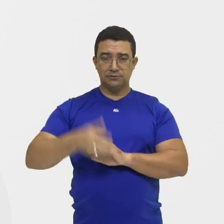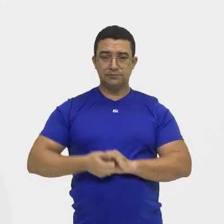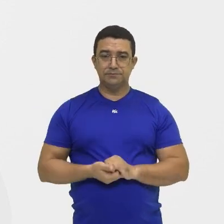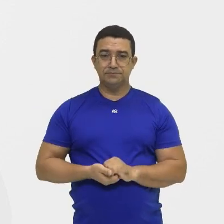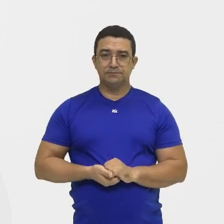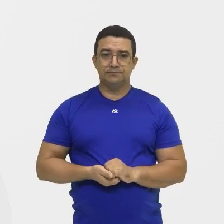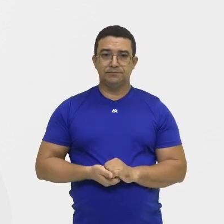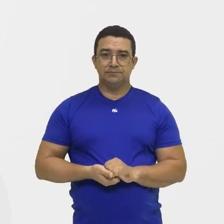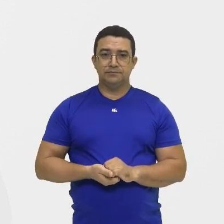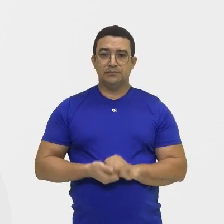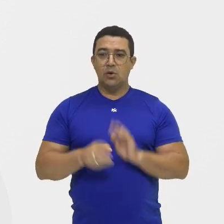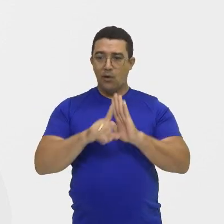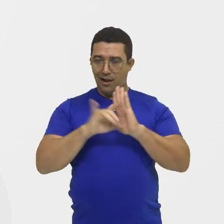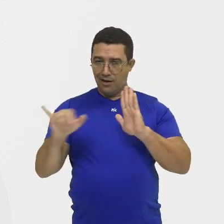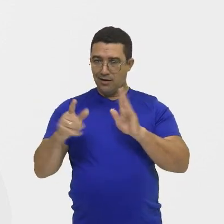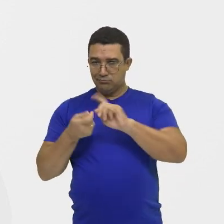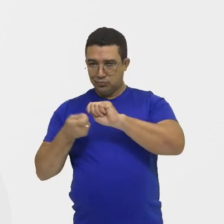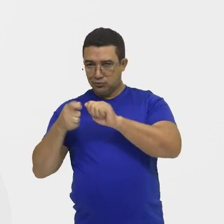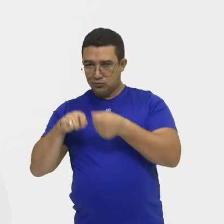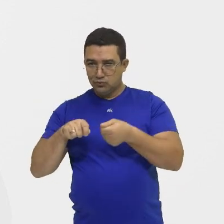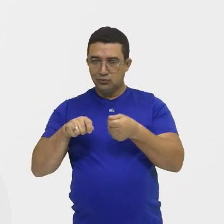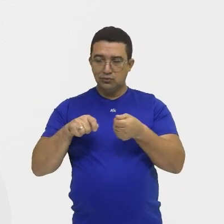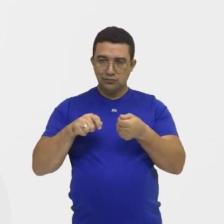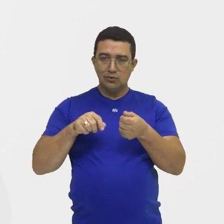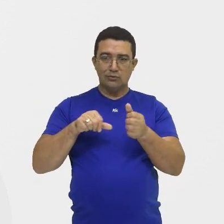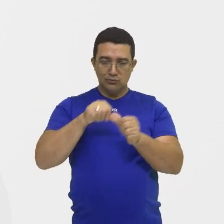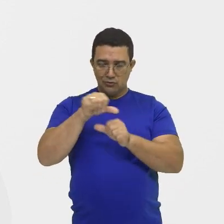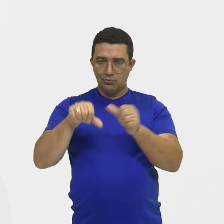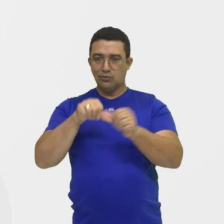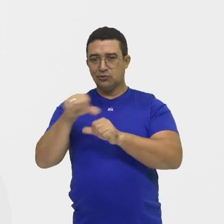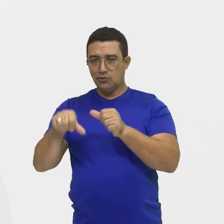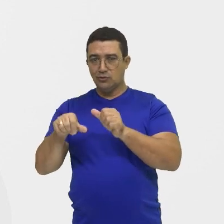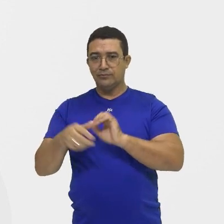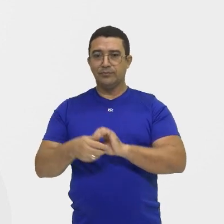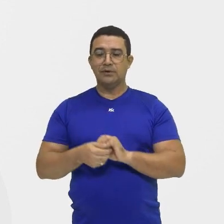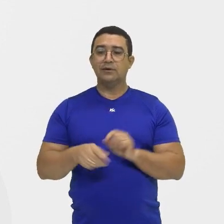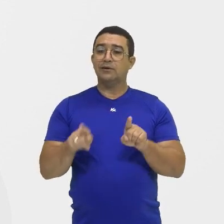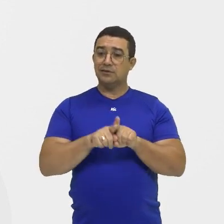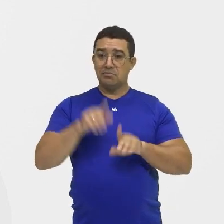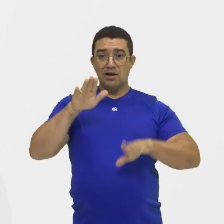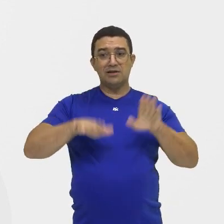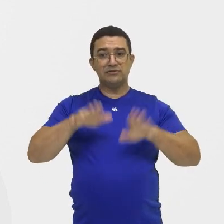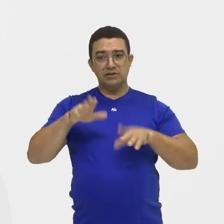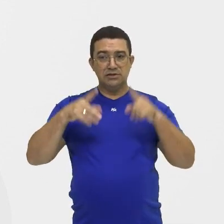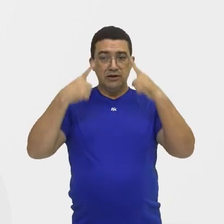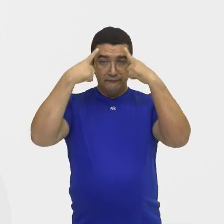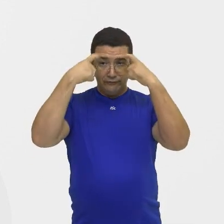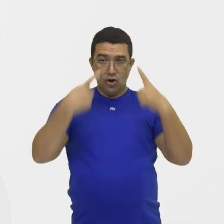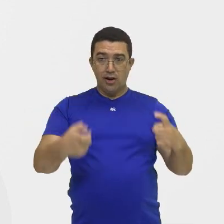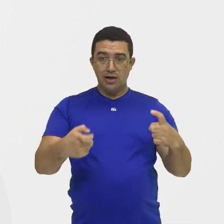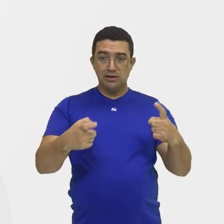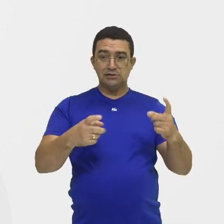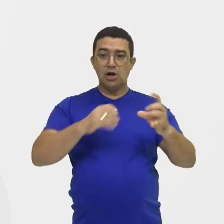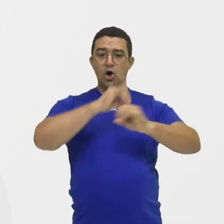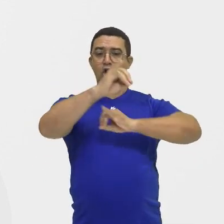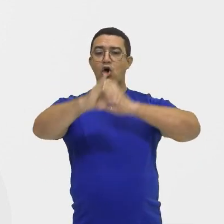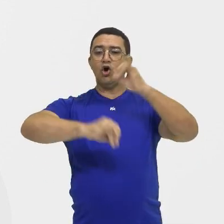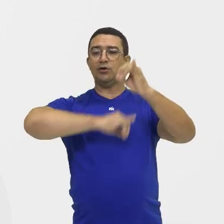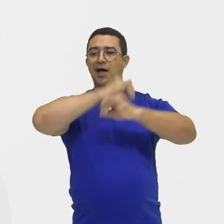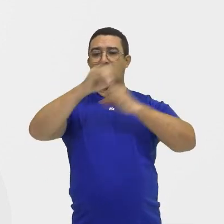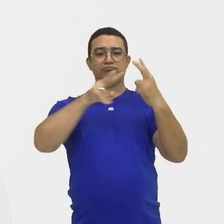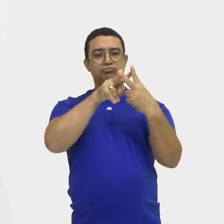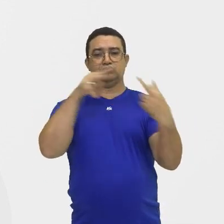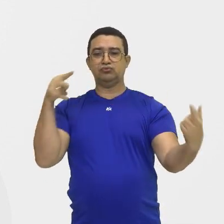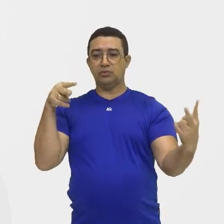lei se adequou, se ajustou, por exemplo, a práticas criminosas online, viu, gente? Porque em 2006 não se pensou, não